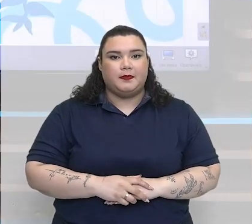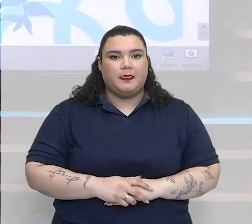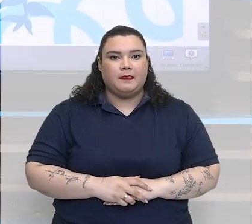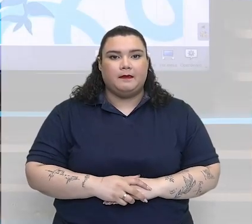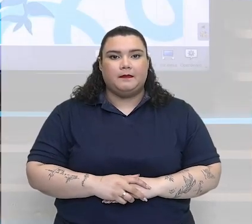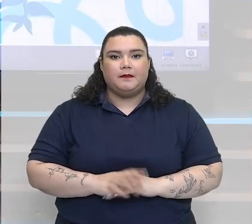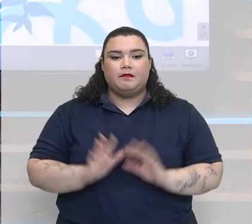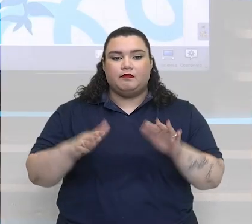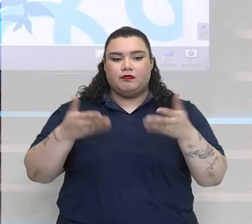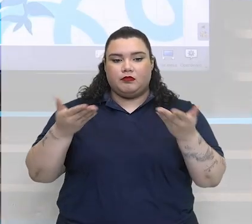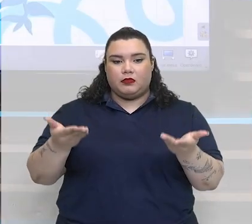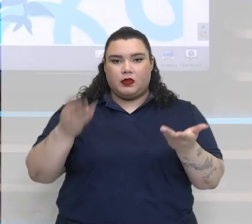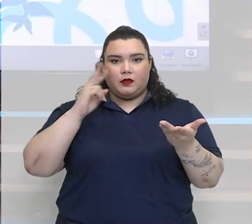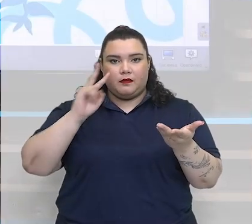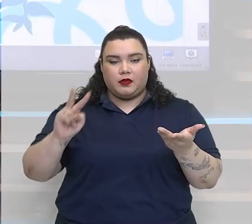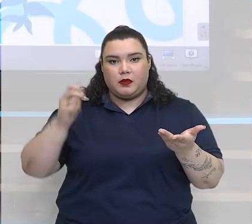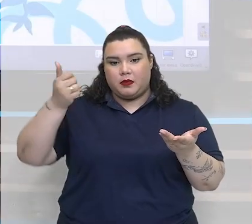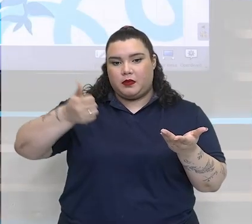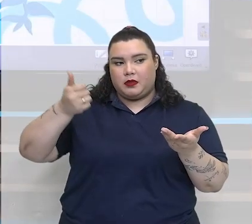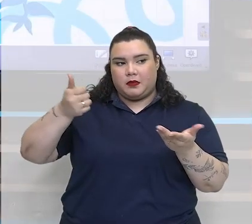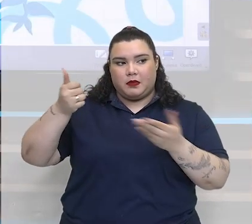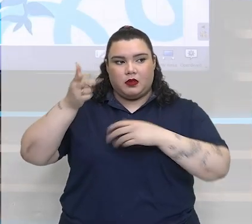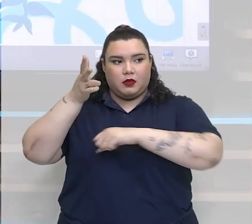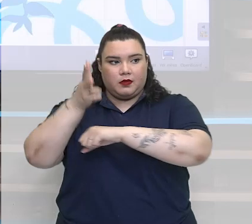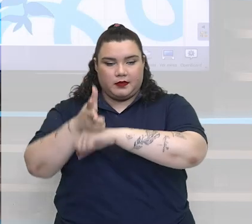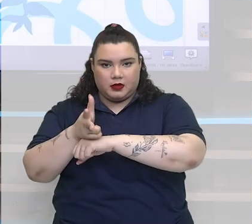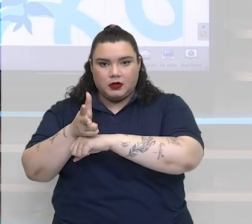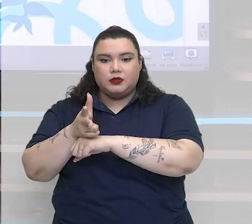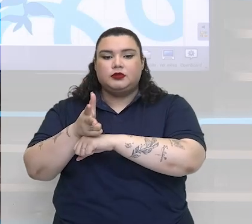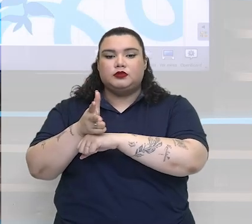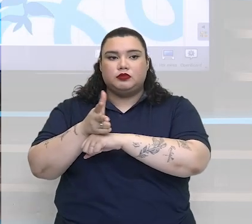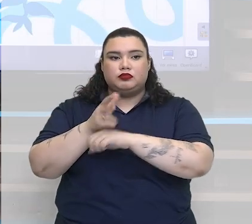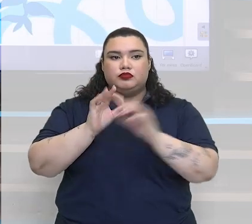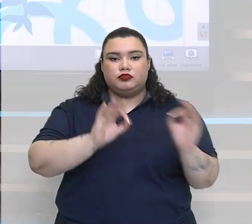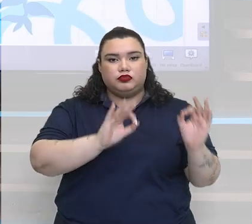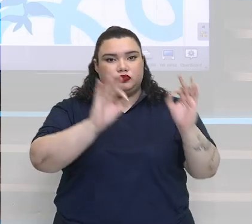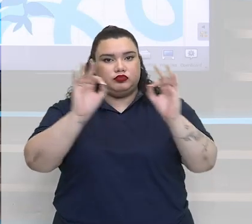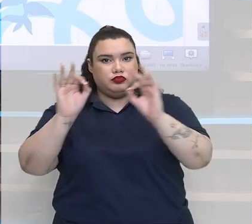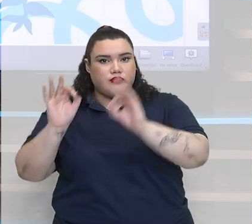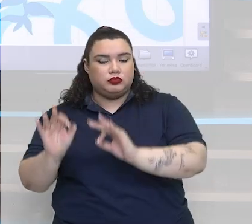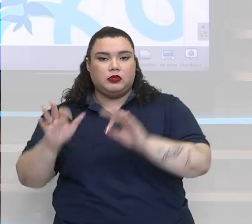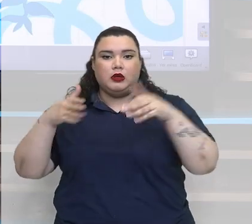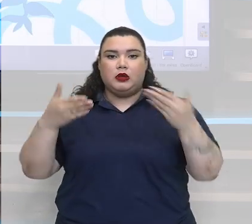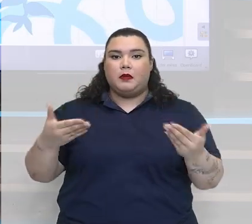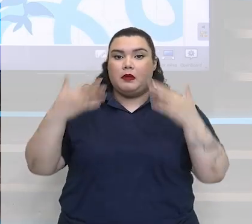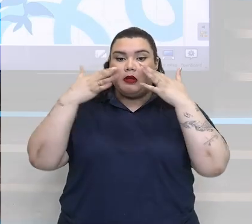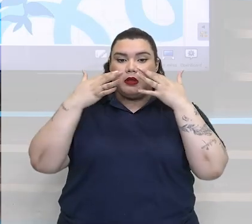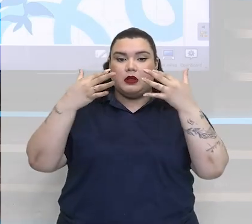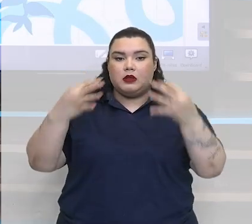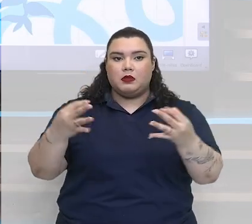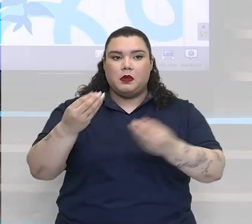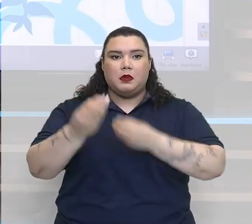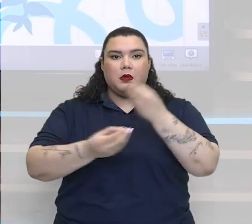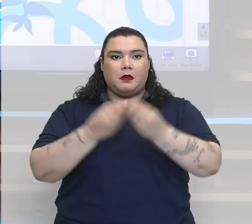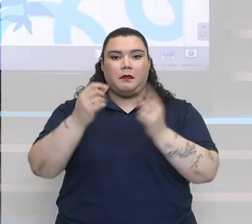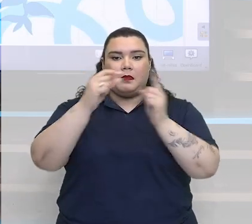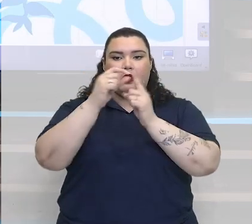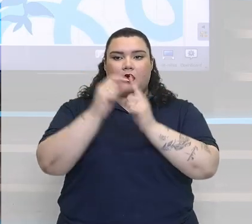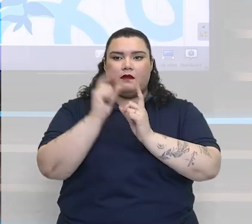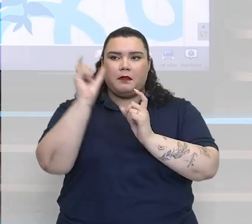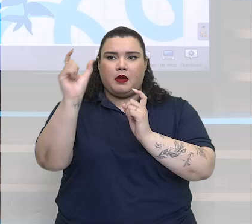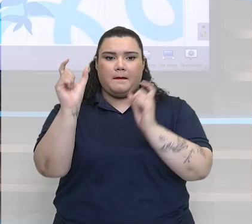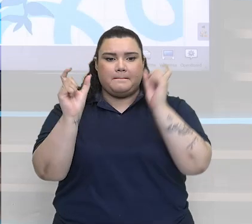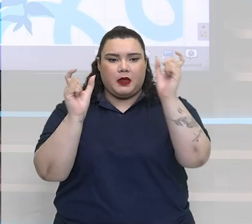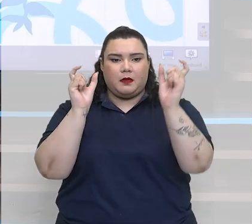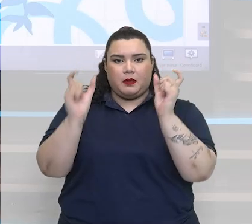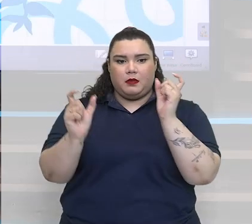Então, você assistiu a este primeiro vídeo e você prestou atenção na pronúncia das palavras.